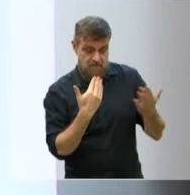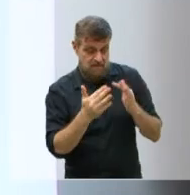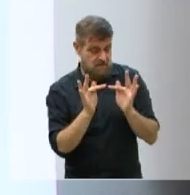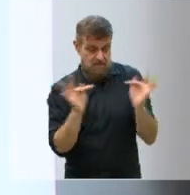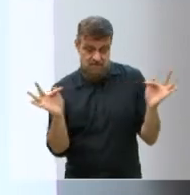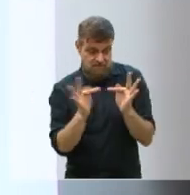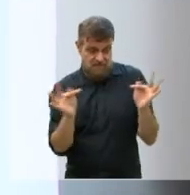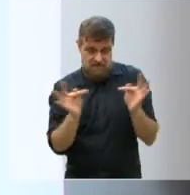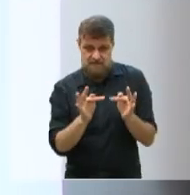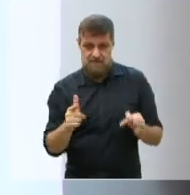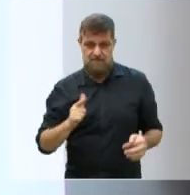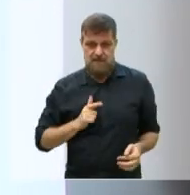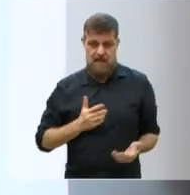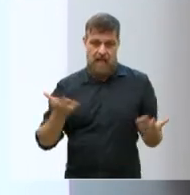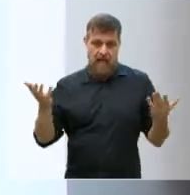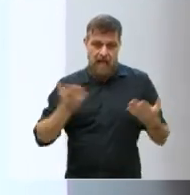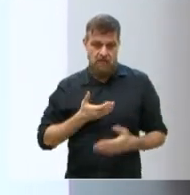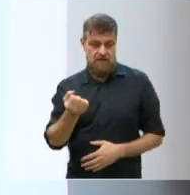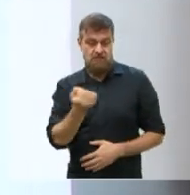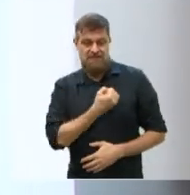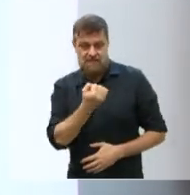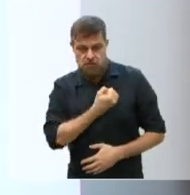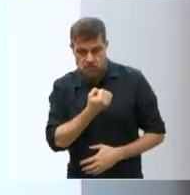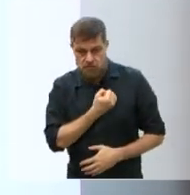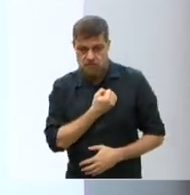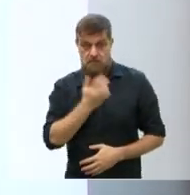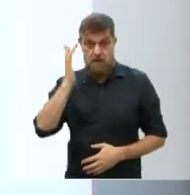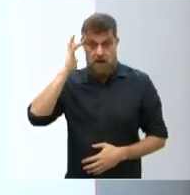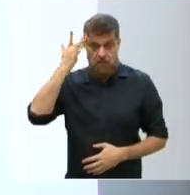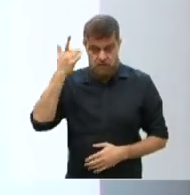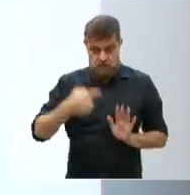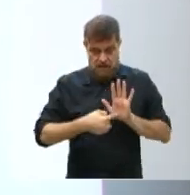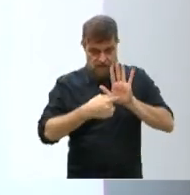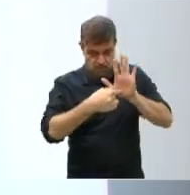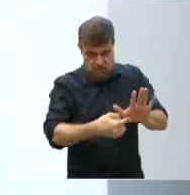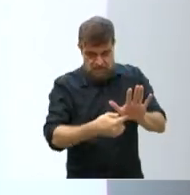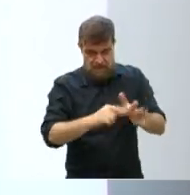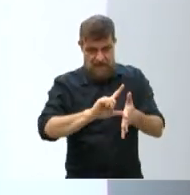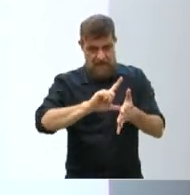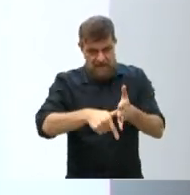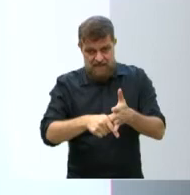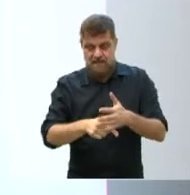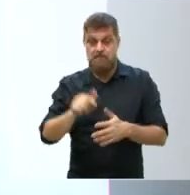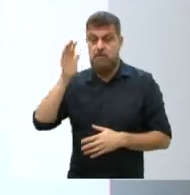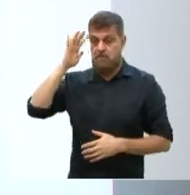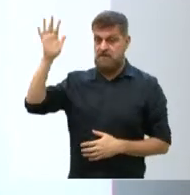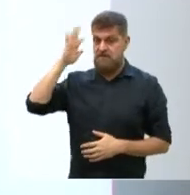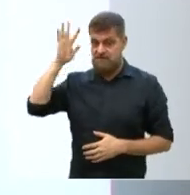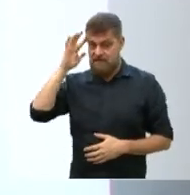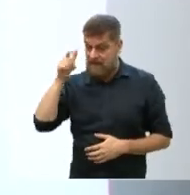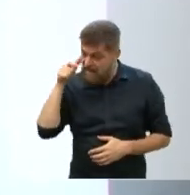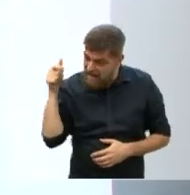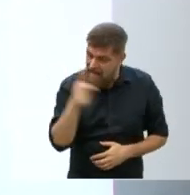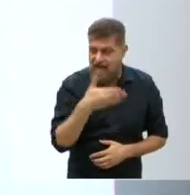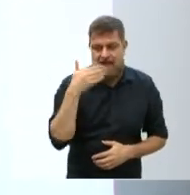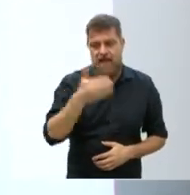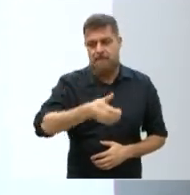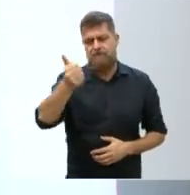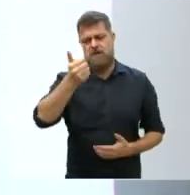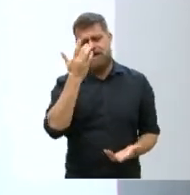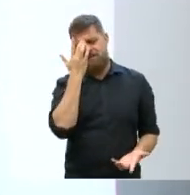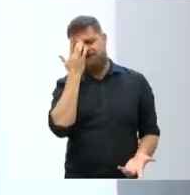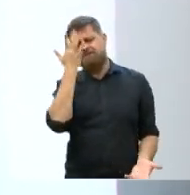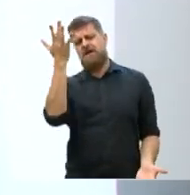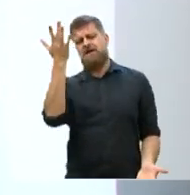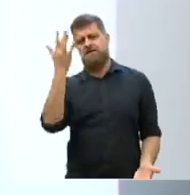agora. Só que agora eu não estou colocando equações, mas eu acho que demonstrar isso e ir para a equação depois é o mais interessante. Fica mais fácil.